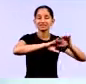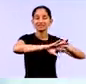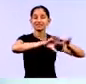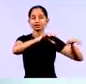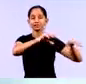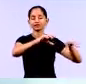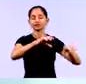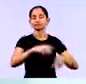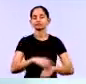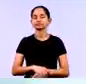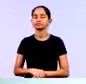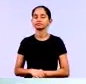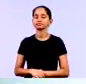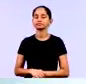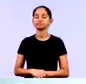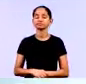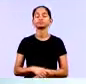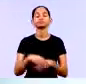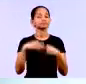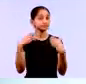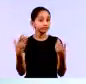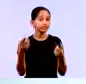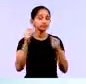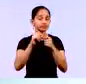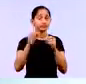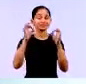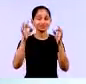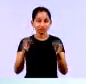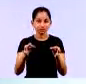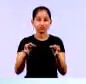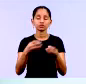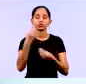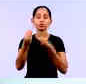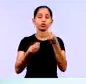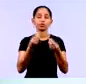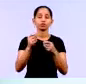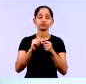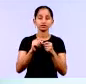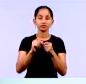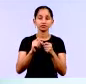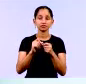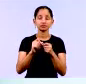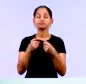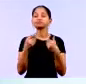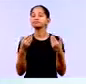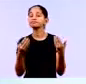bem. Para isso, o que é que eu preciso?